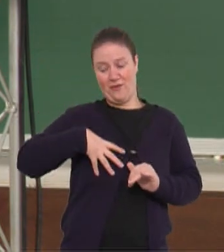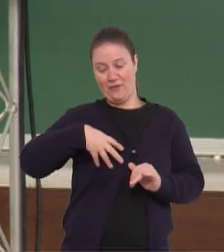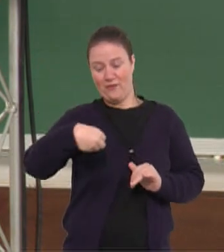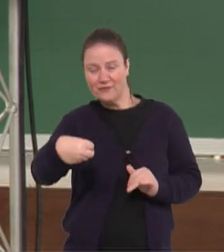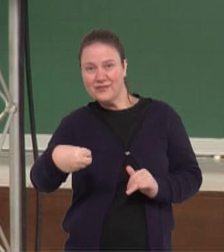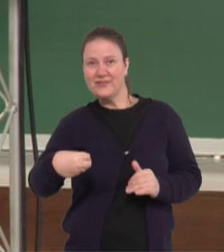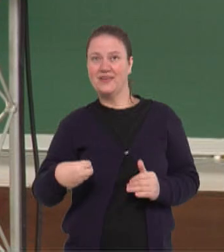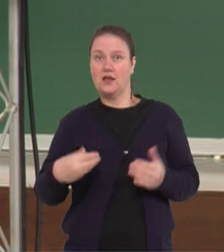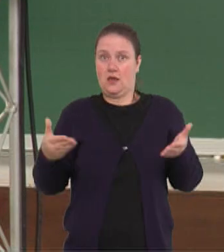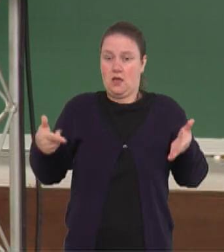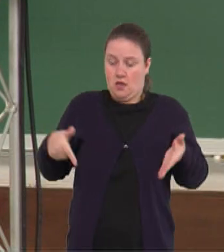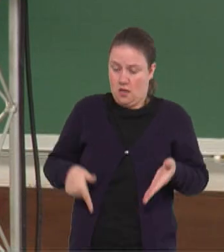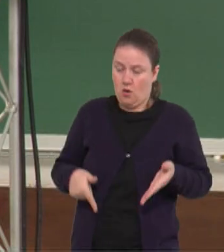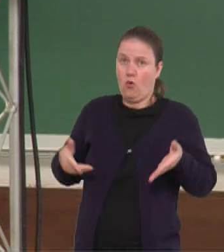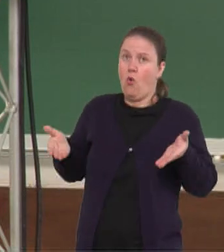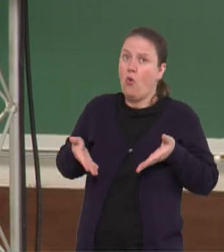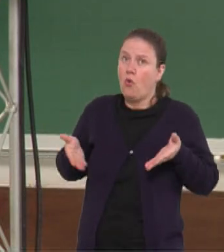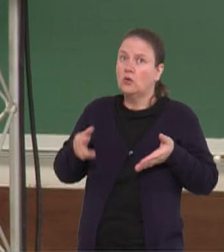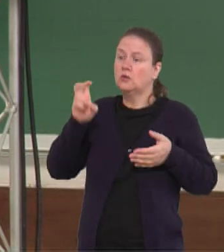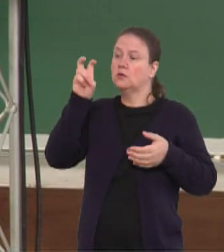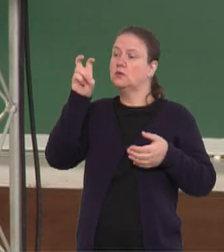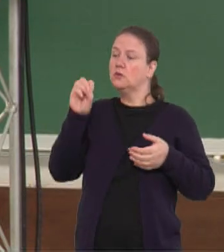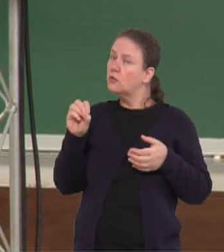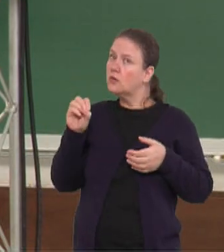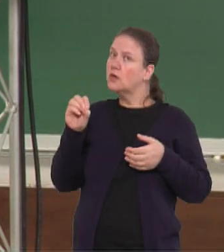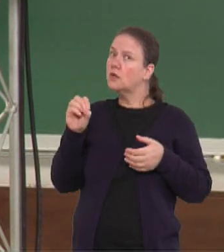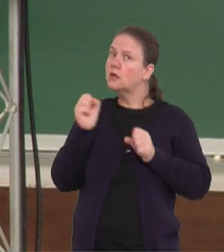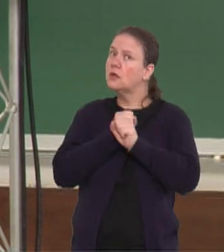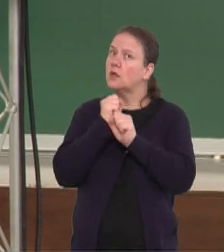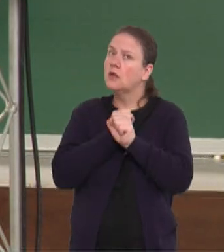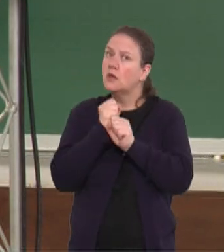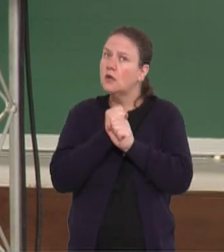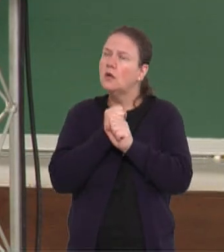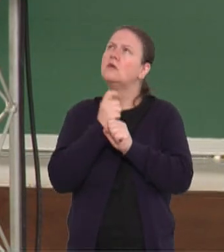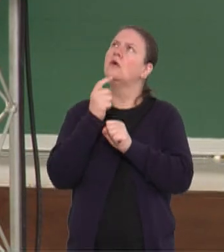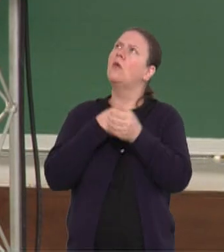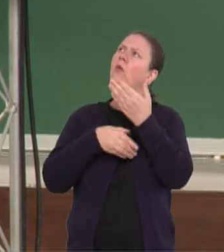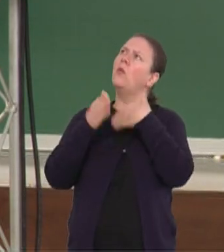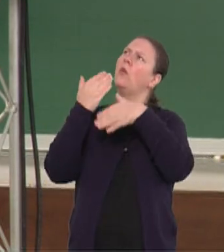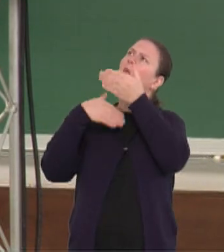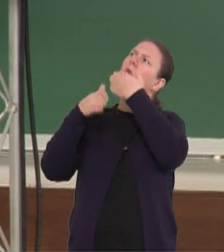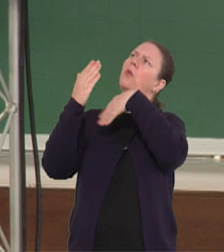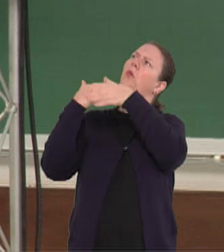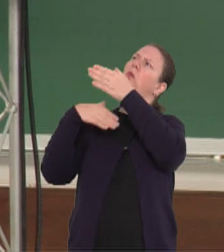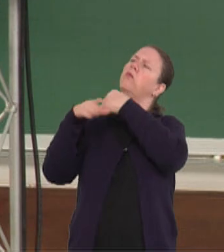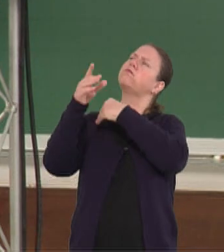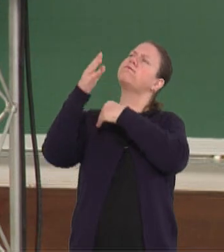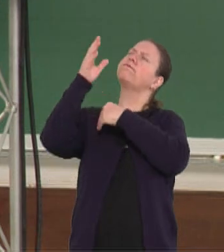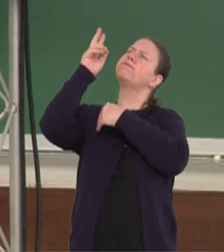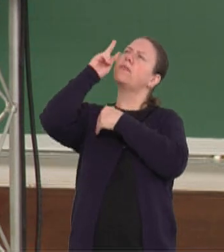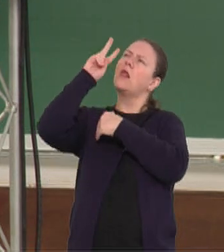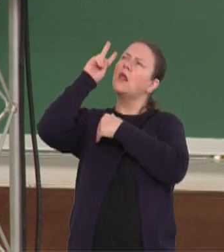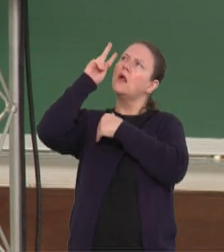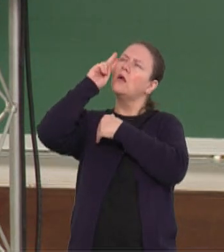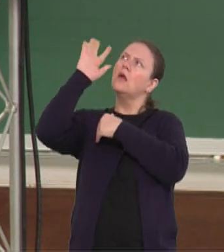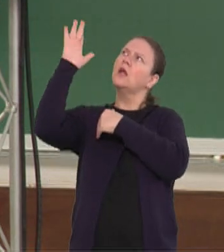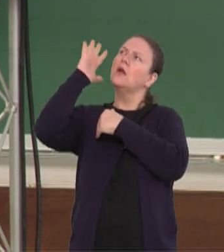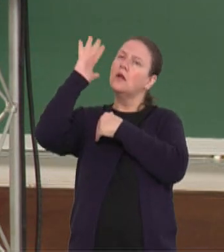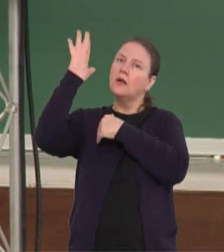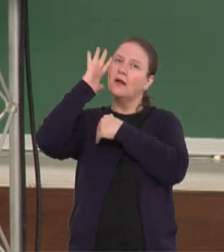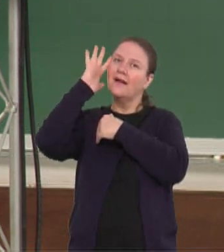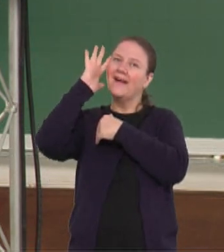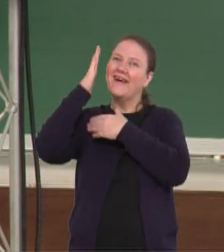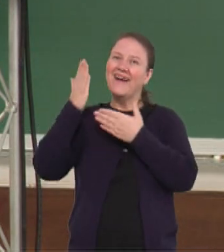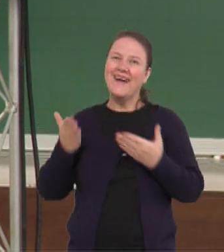50 anos nesse momento, mas eu volto por meio da minha imaginação no tempo. Isso é tempo psicológico e nós